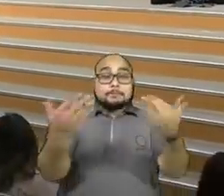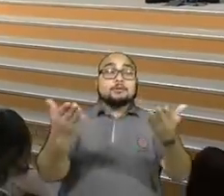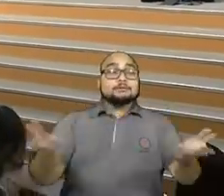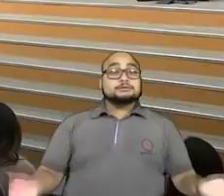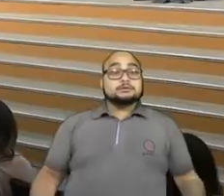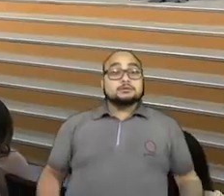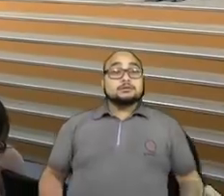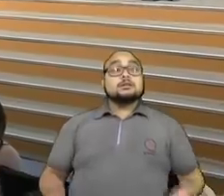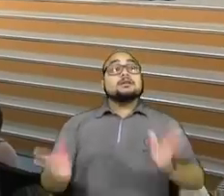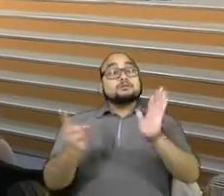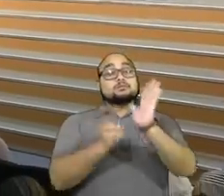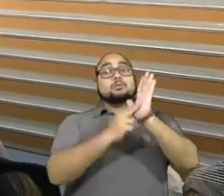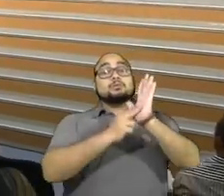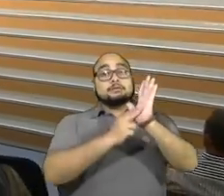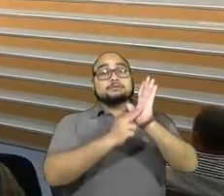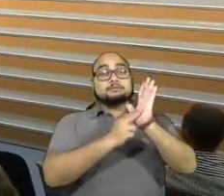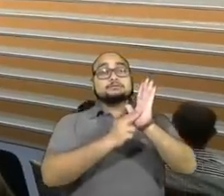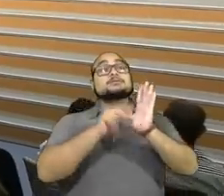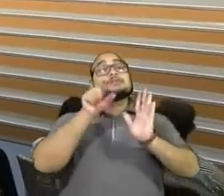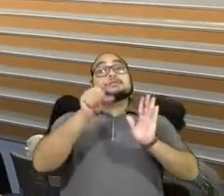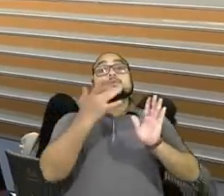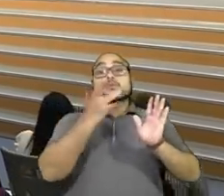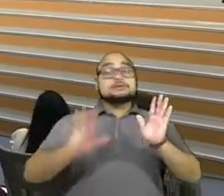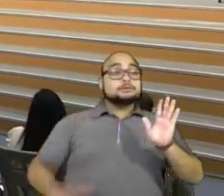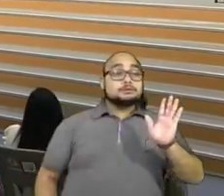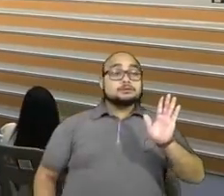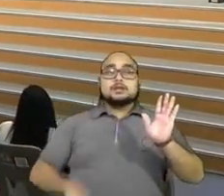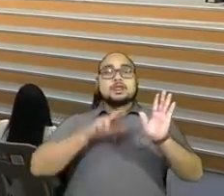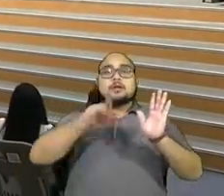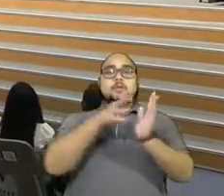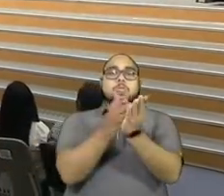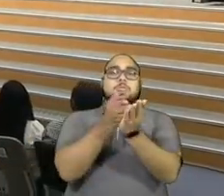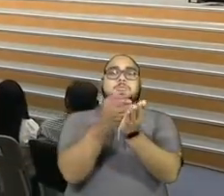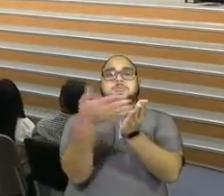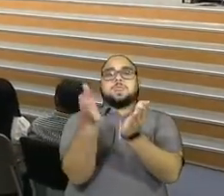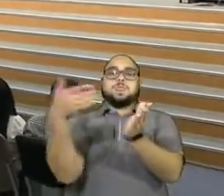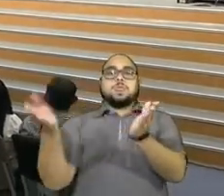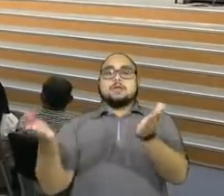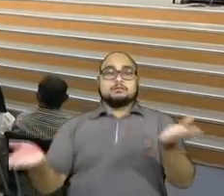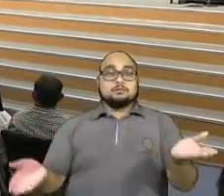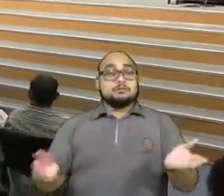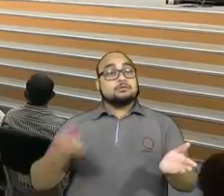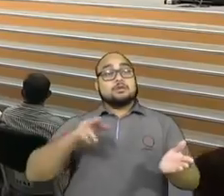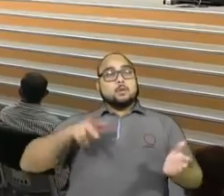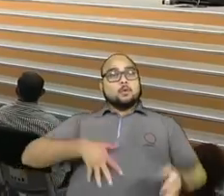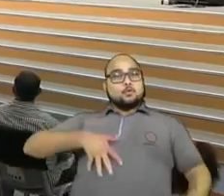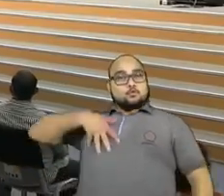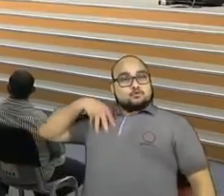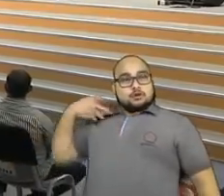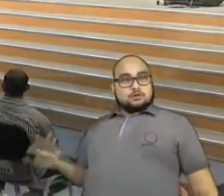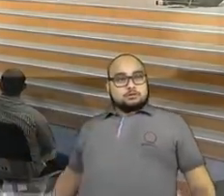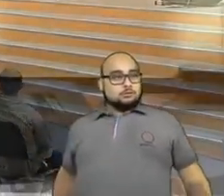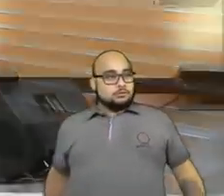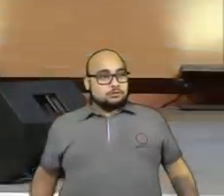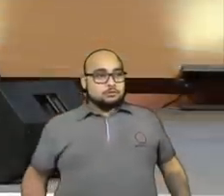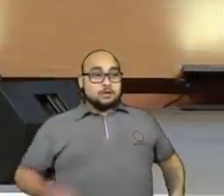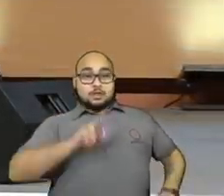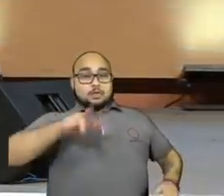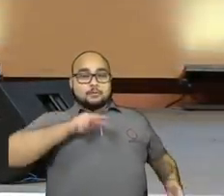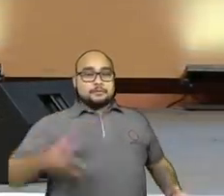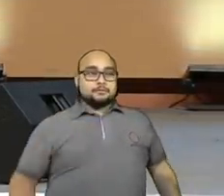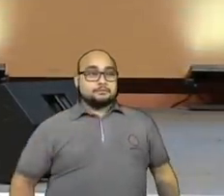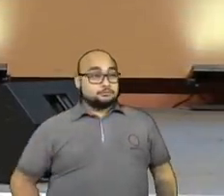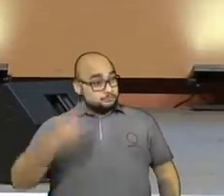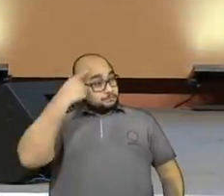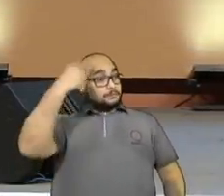tema. Não é para você se desviar, não é para você ficar metido a besta, não é para pensar que